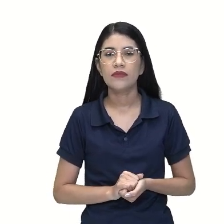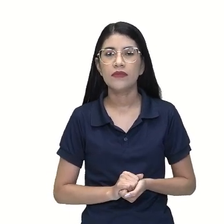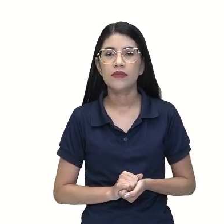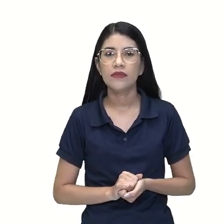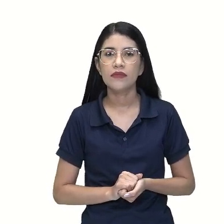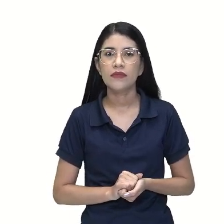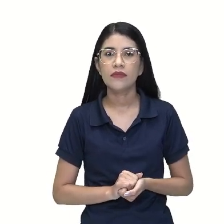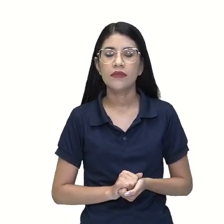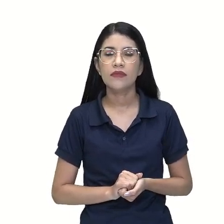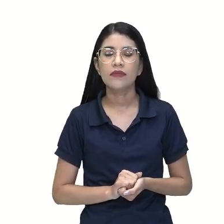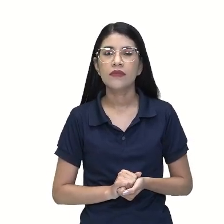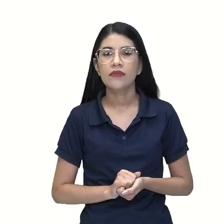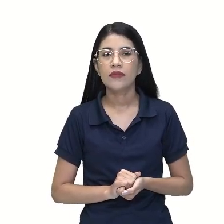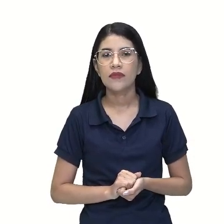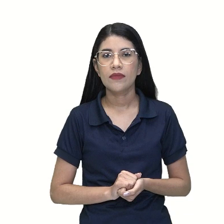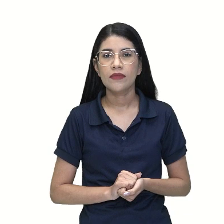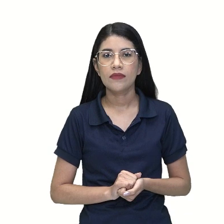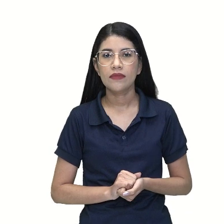na verdade,